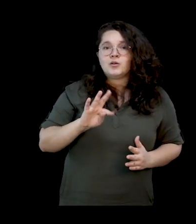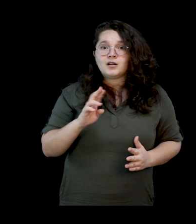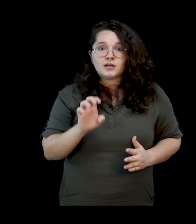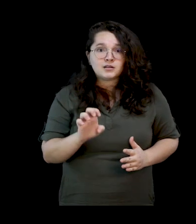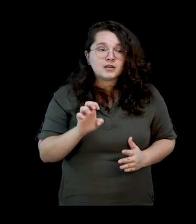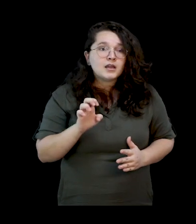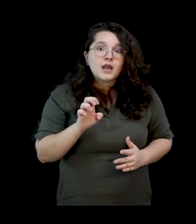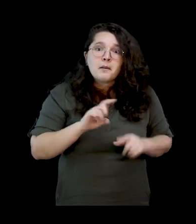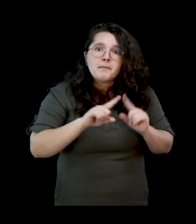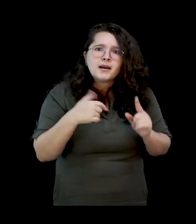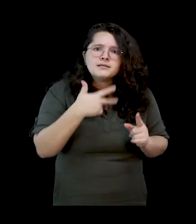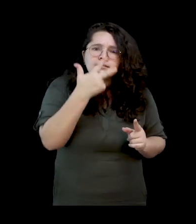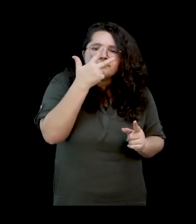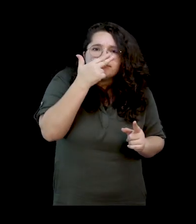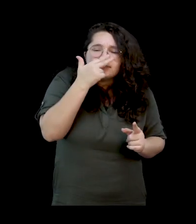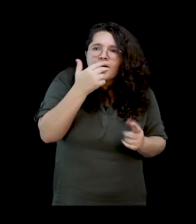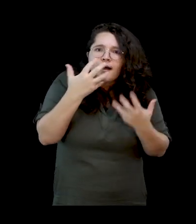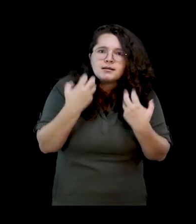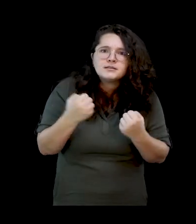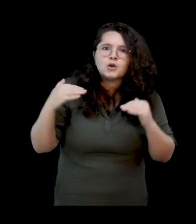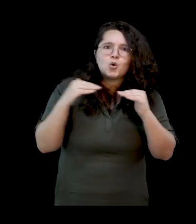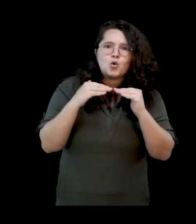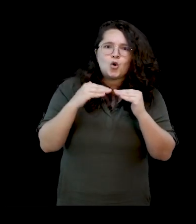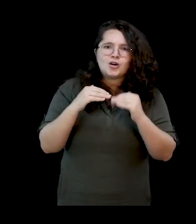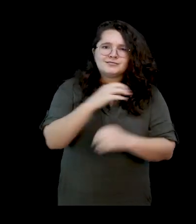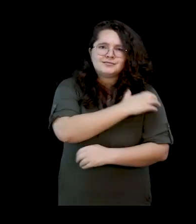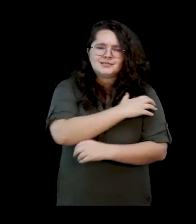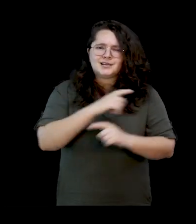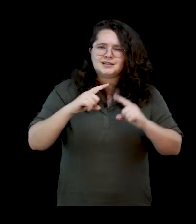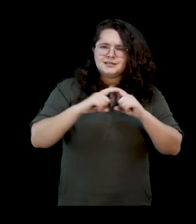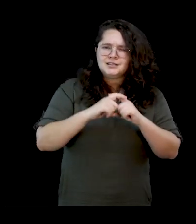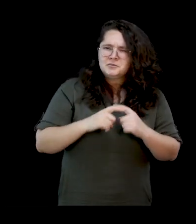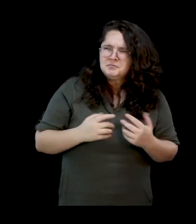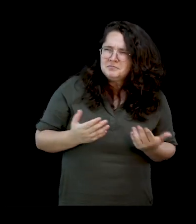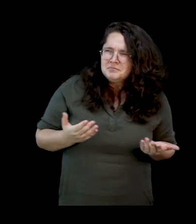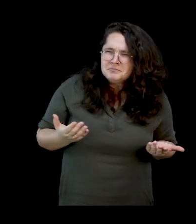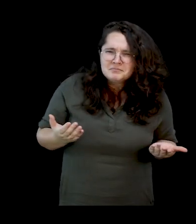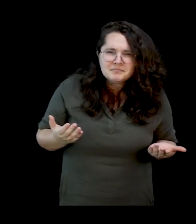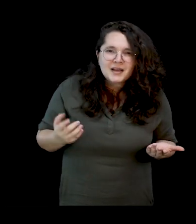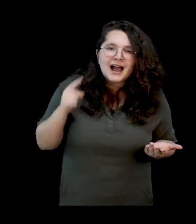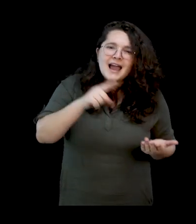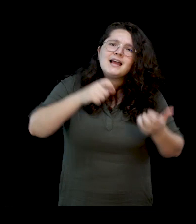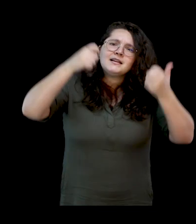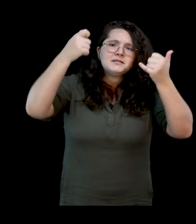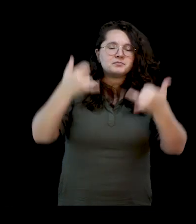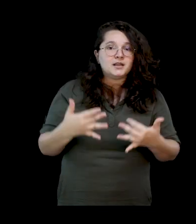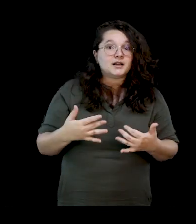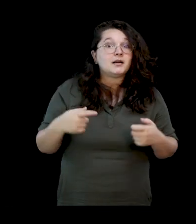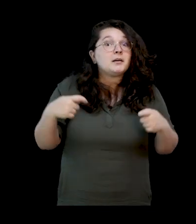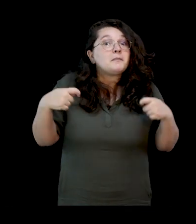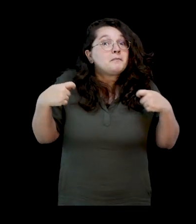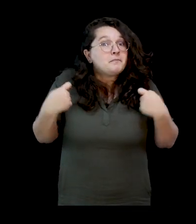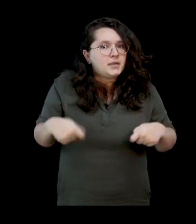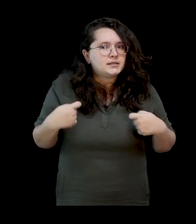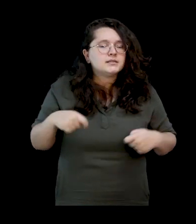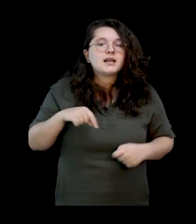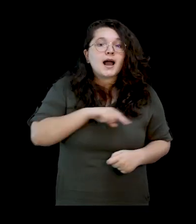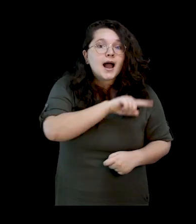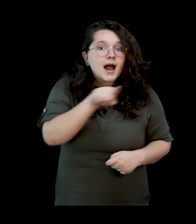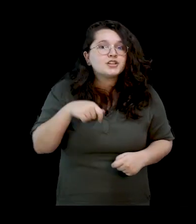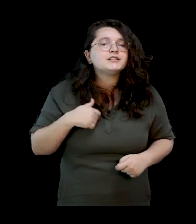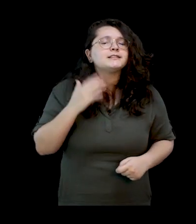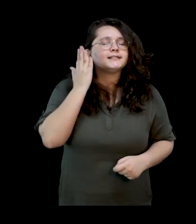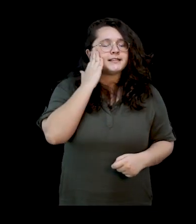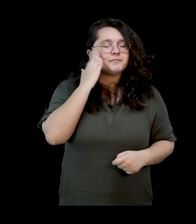que ignorassem os crimes do nazismo. E o George Steiner fala, é preciso reconhecer que a cultura tem